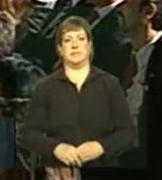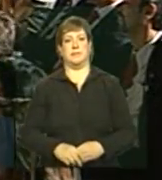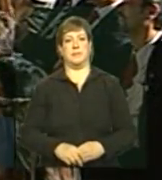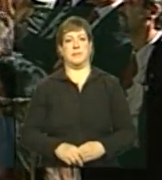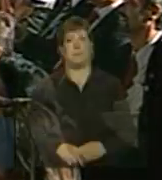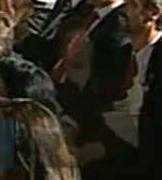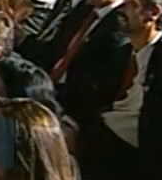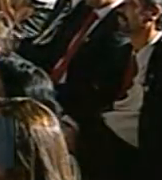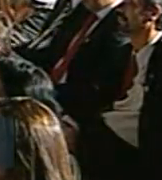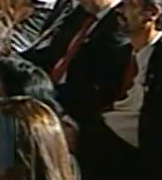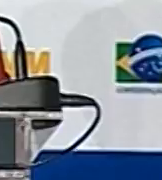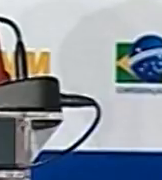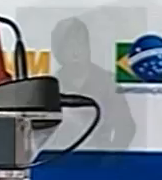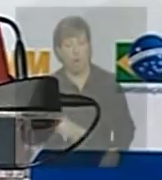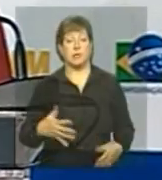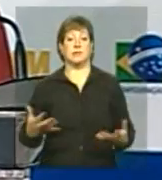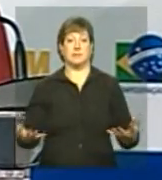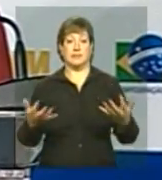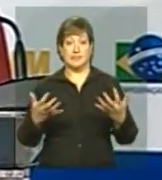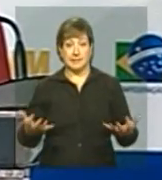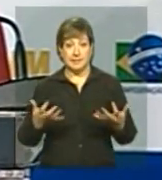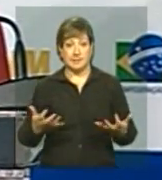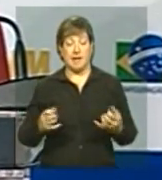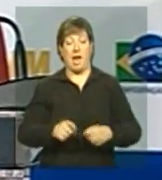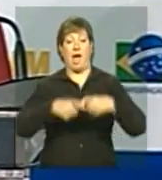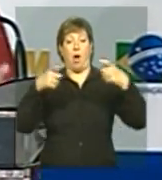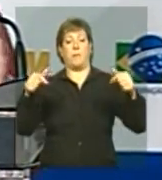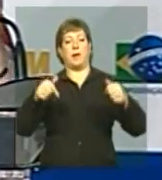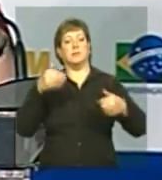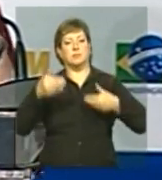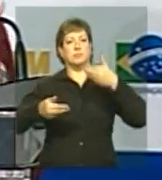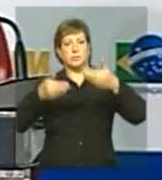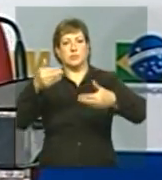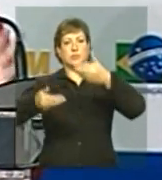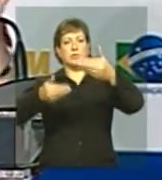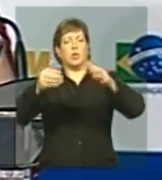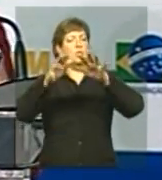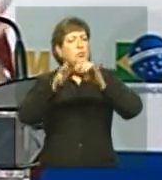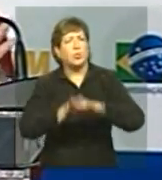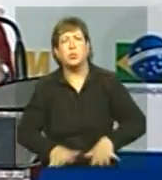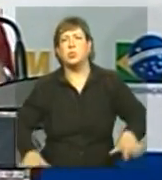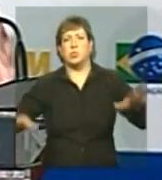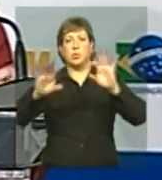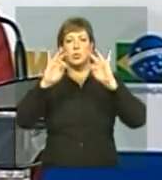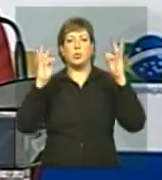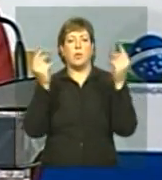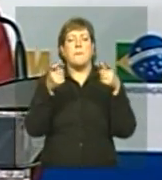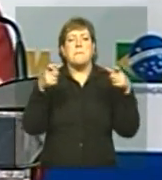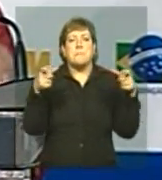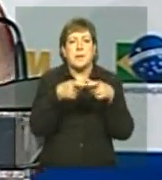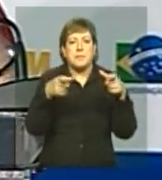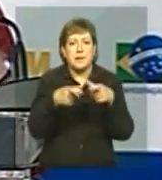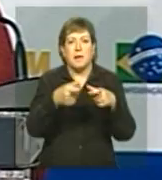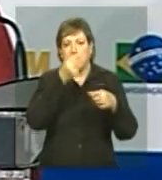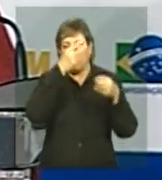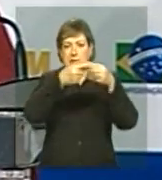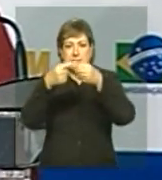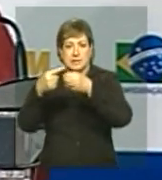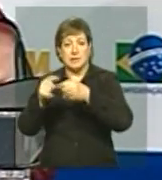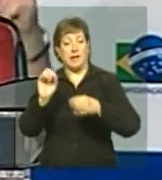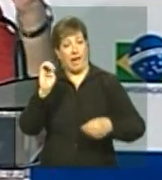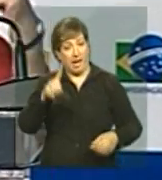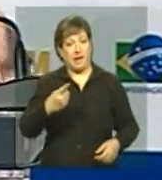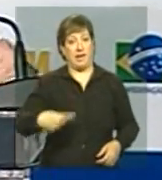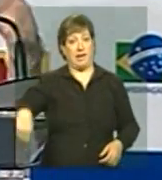Nós pretendemos estender esse processo a todos os pequenos municípios, que são